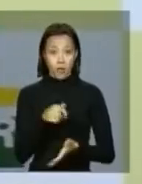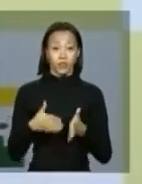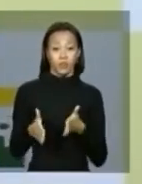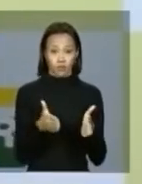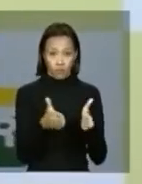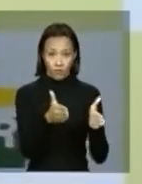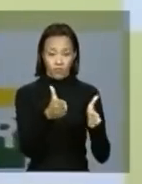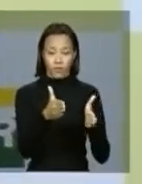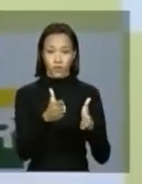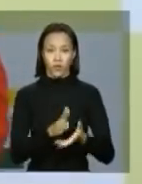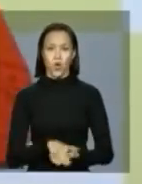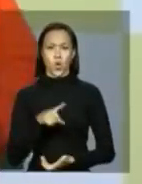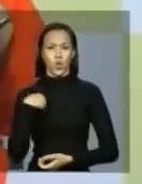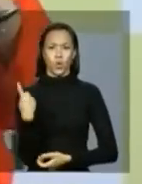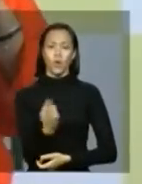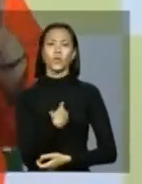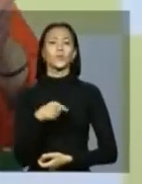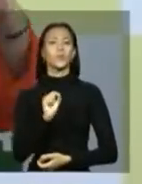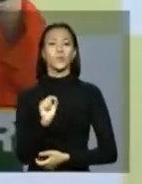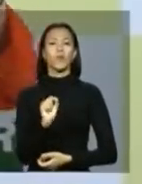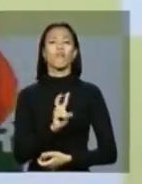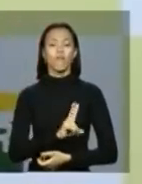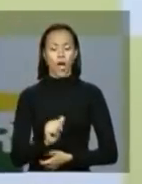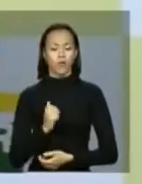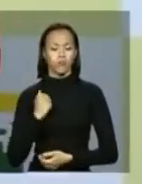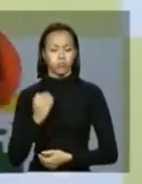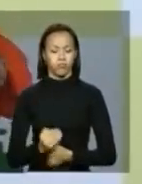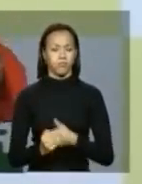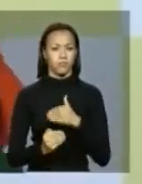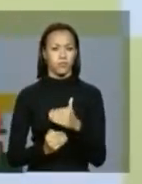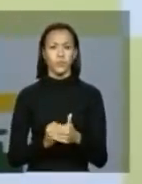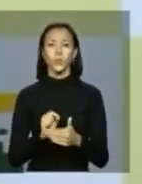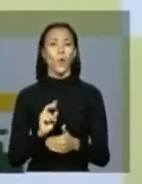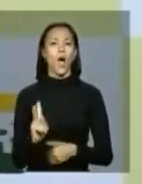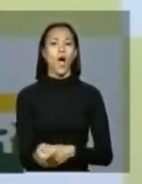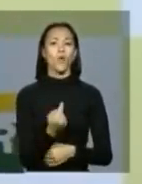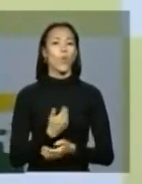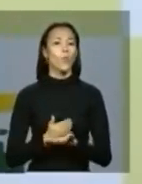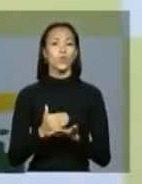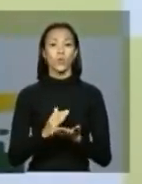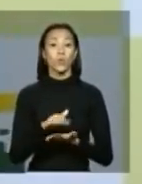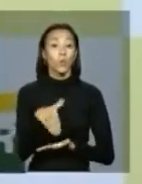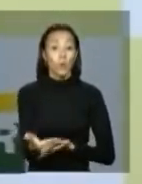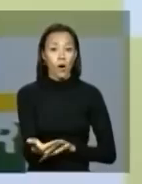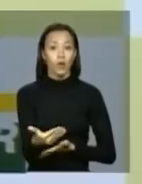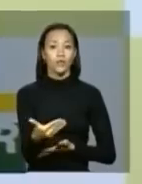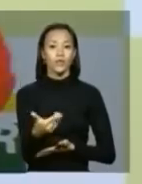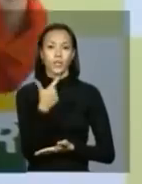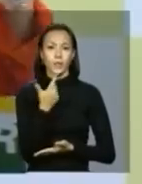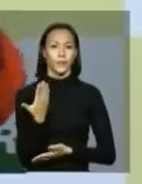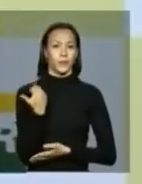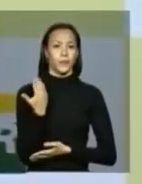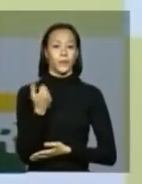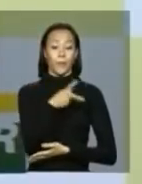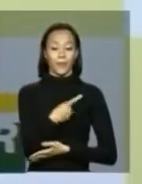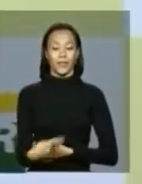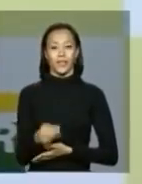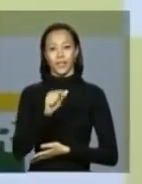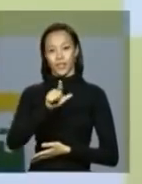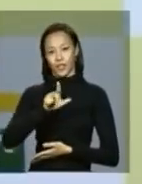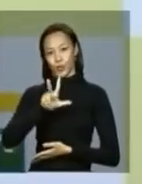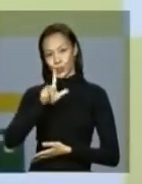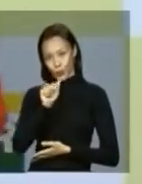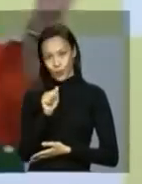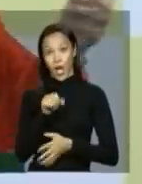Esse caminho, nós viemos construindo desde quando o presidente Lula